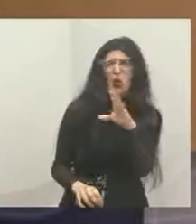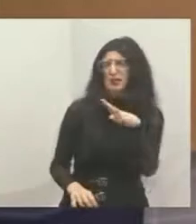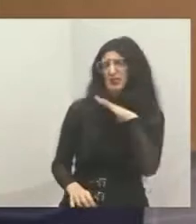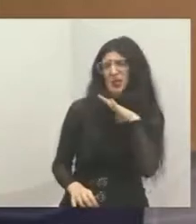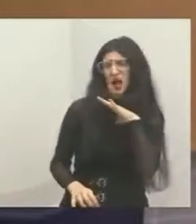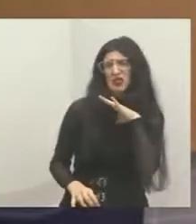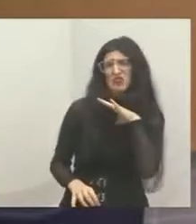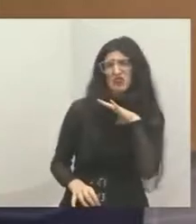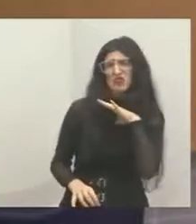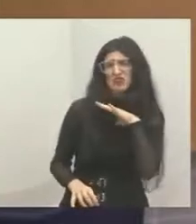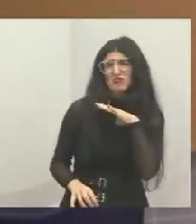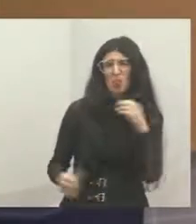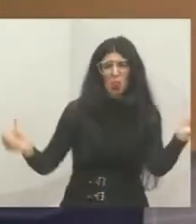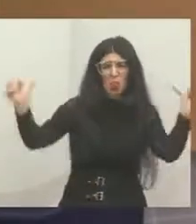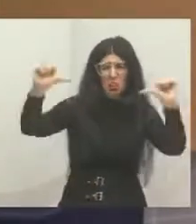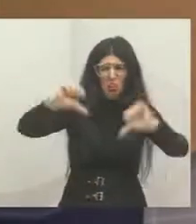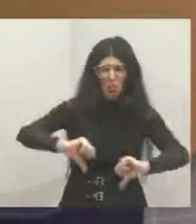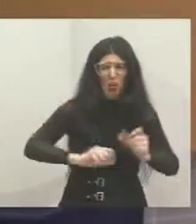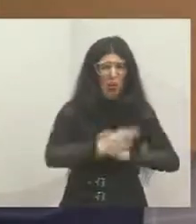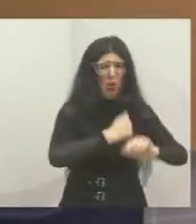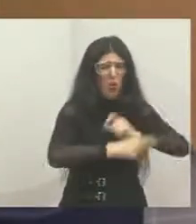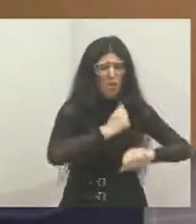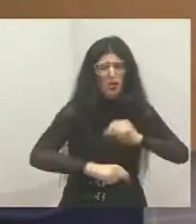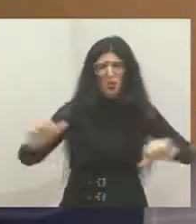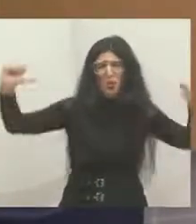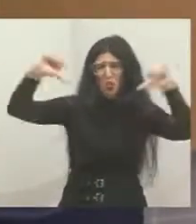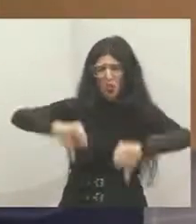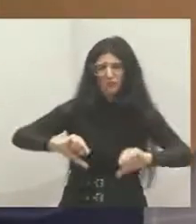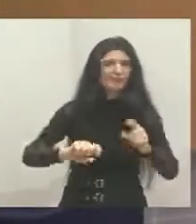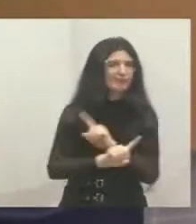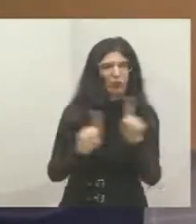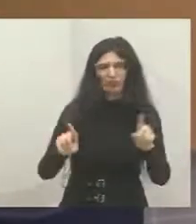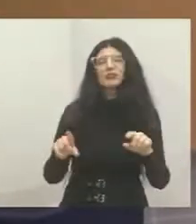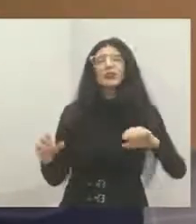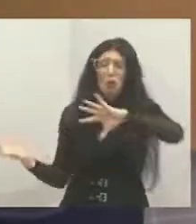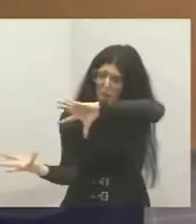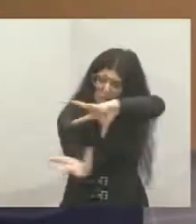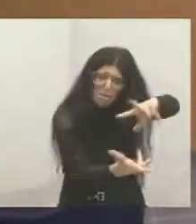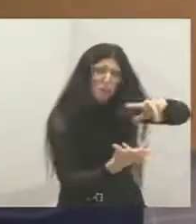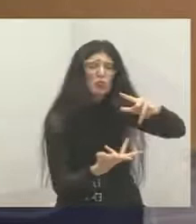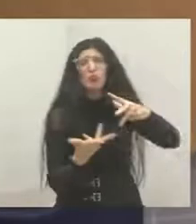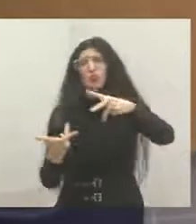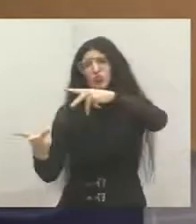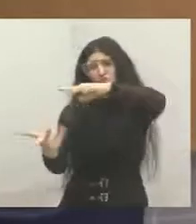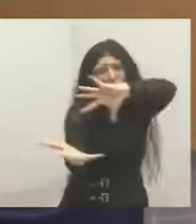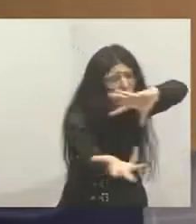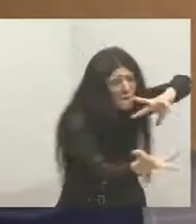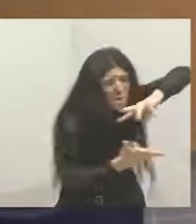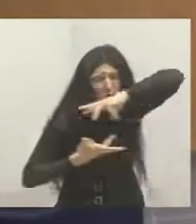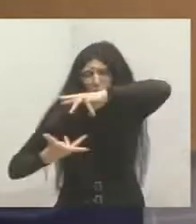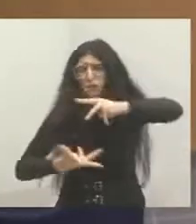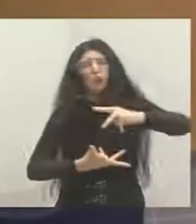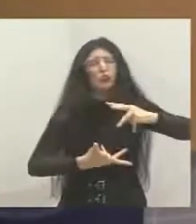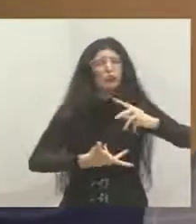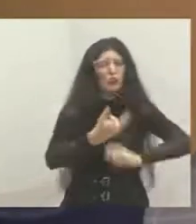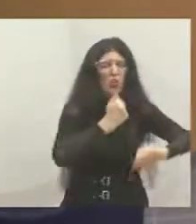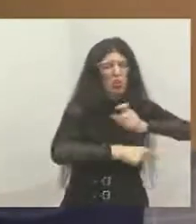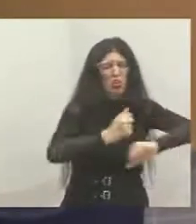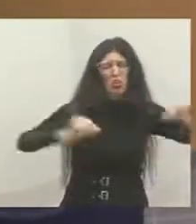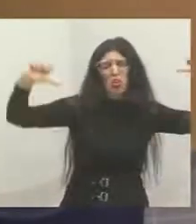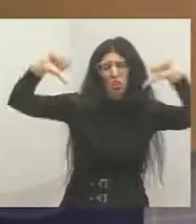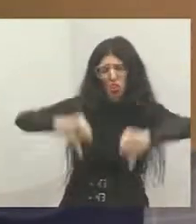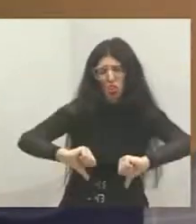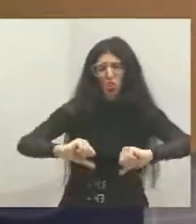uma que eu coloco. Outra que eu trago para vocês como curiosidade, né? Que também teve muita afetação com essa condição do Covid